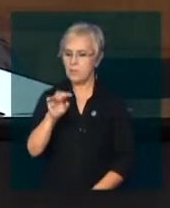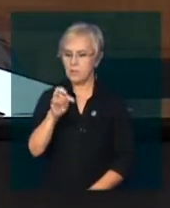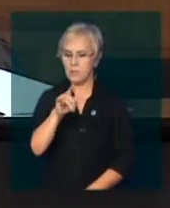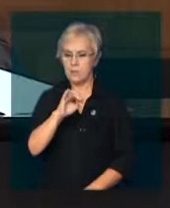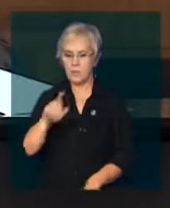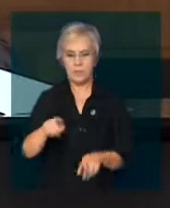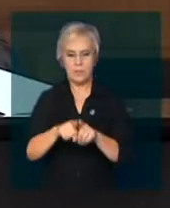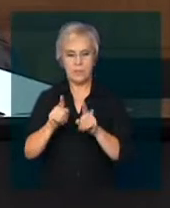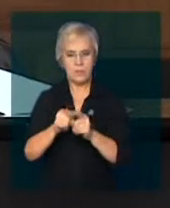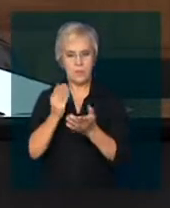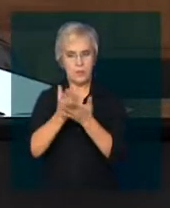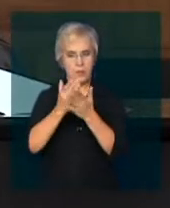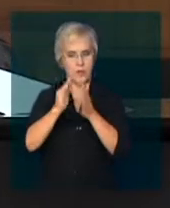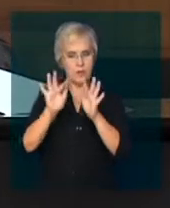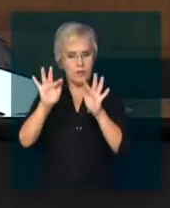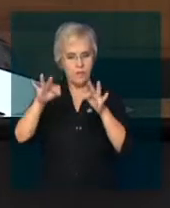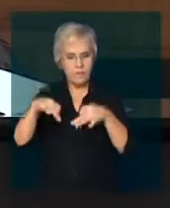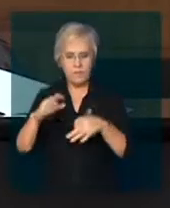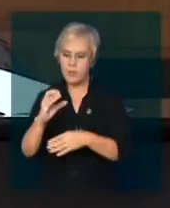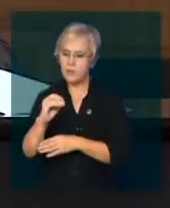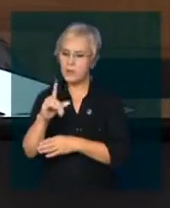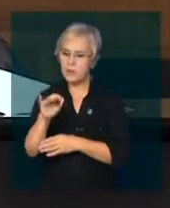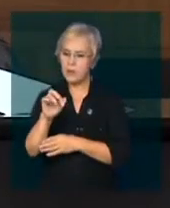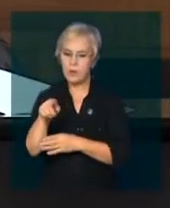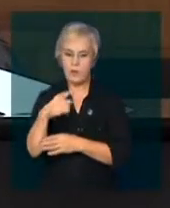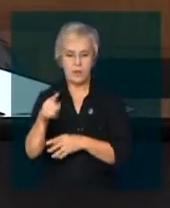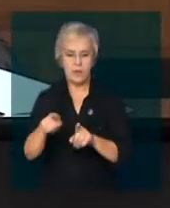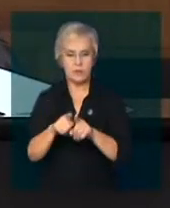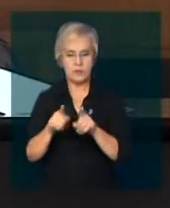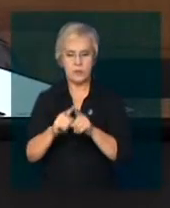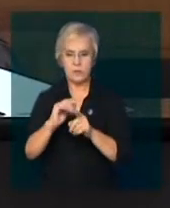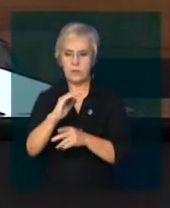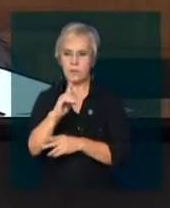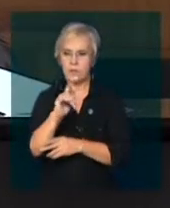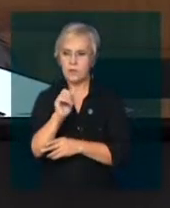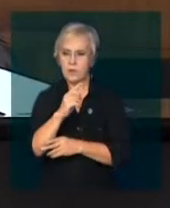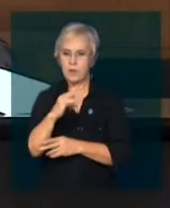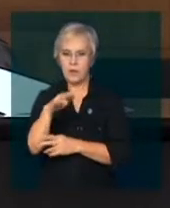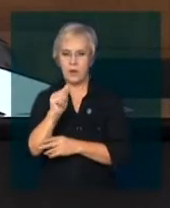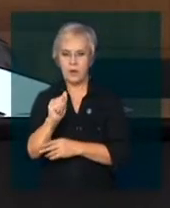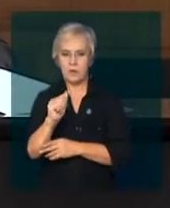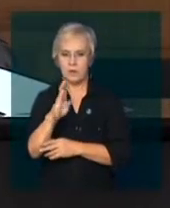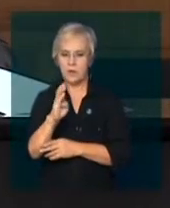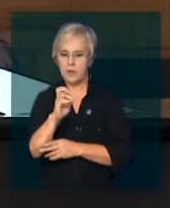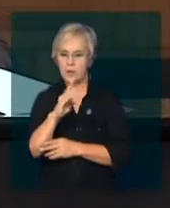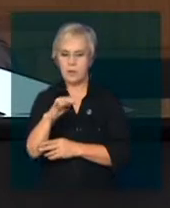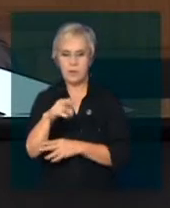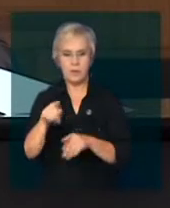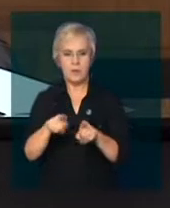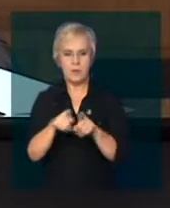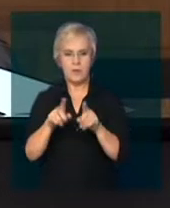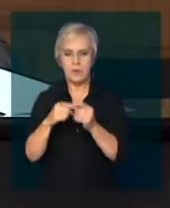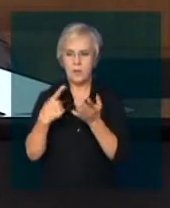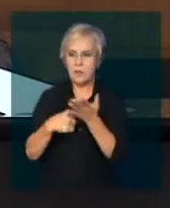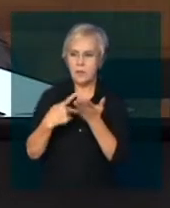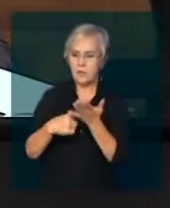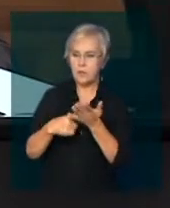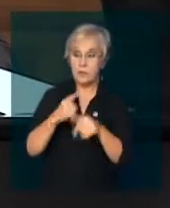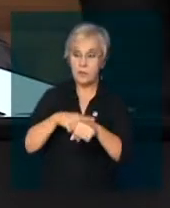coligações proporcionais, retorno da cláusula de barreira, fim da reeleição com mandato de